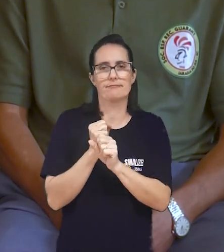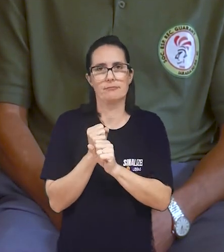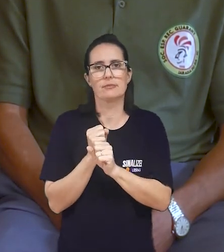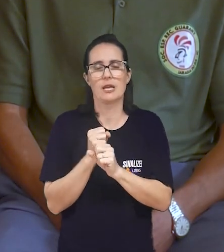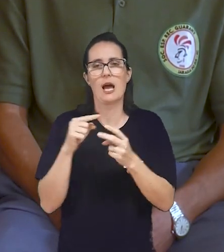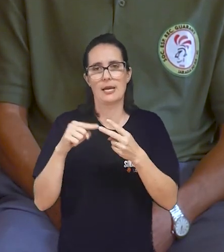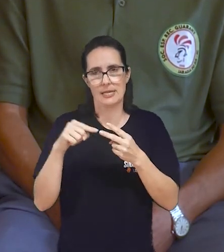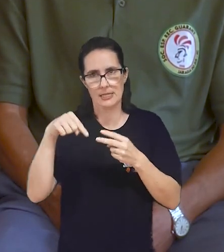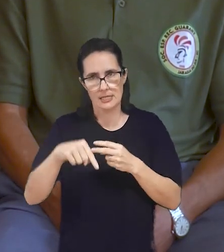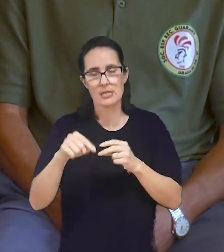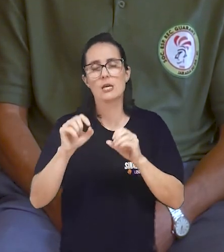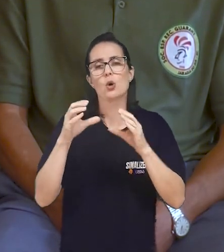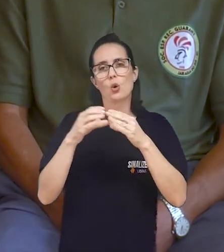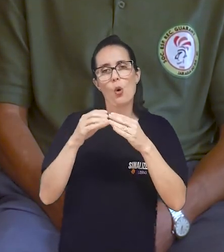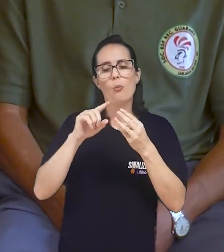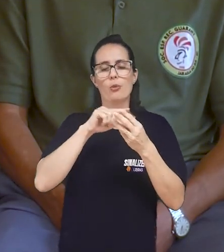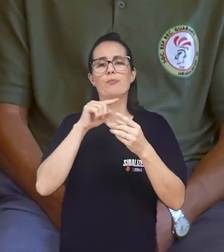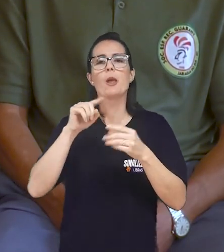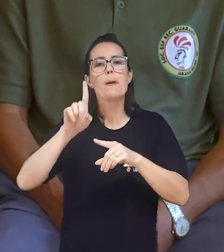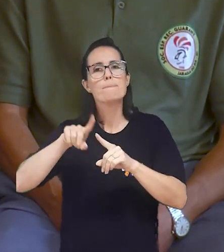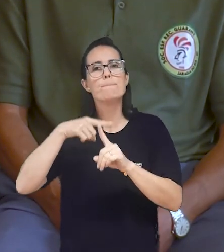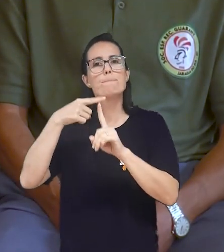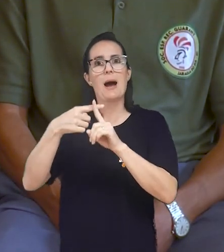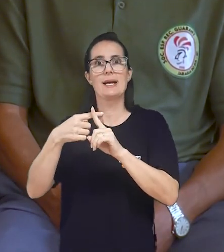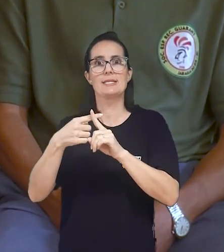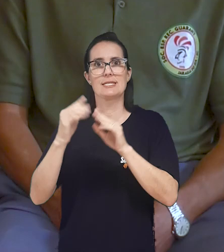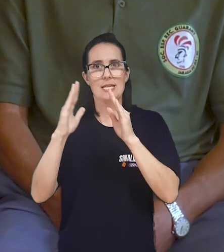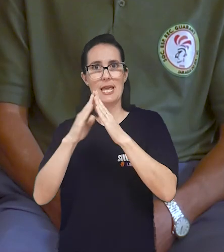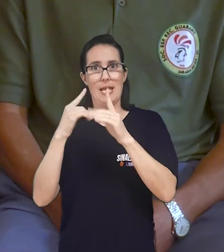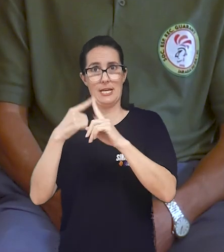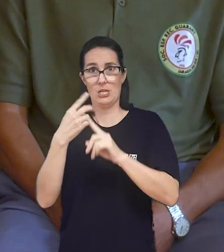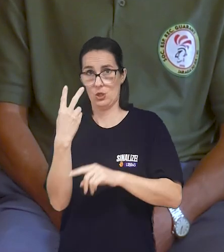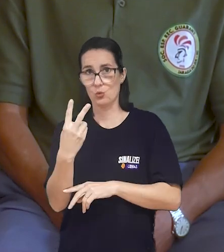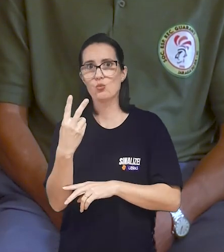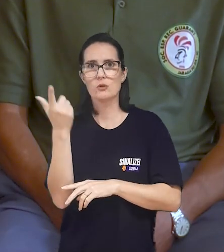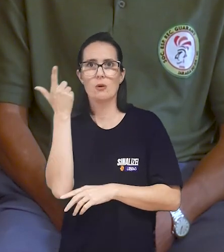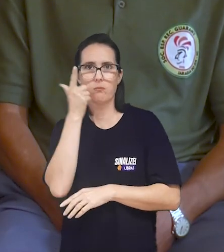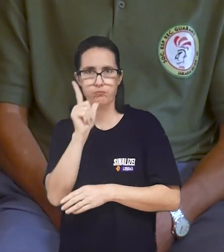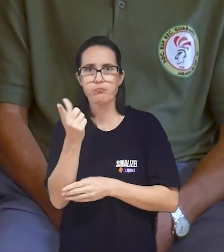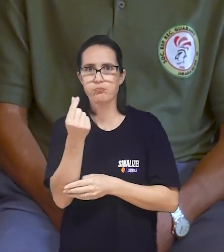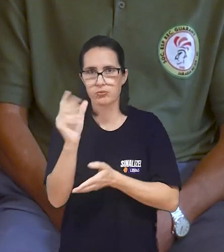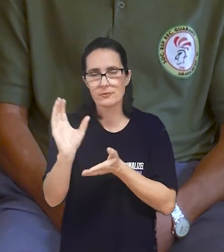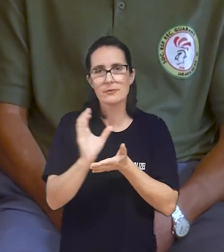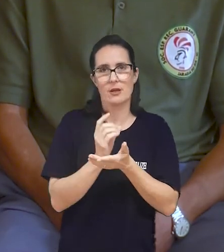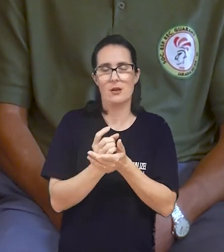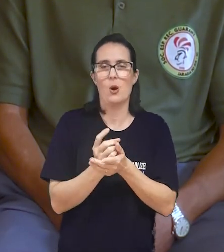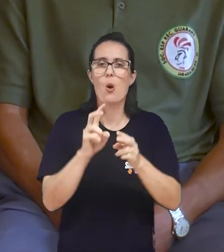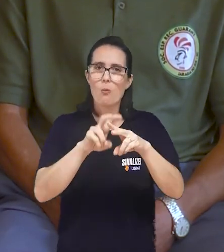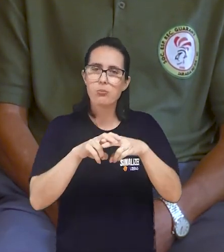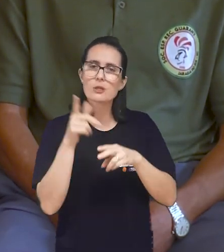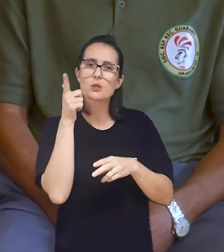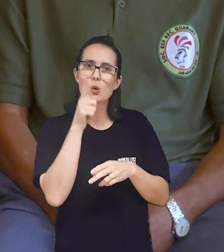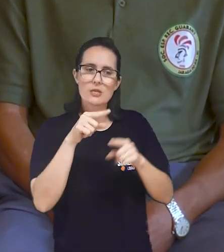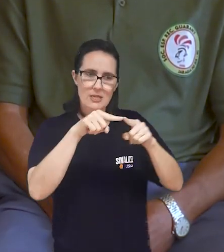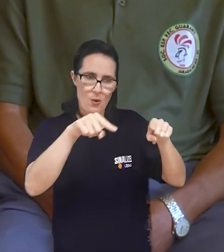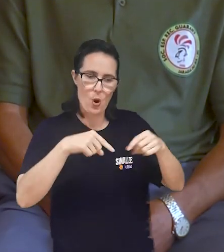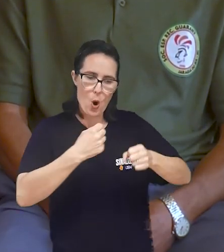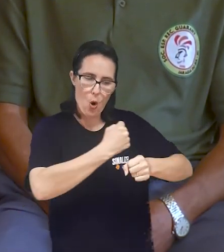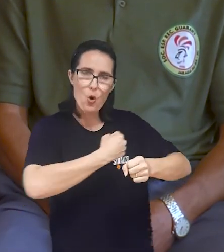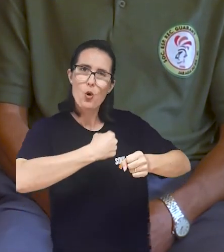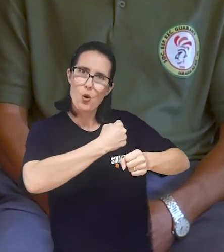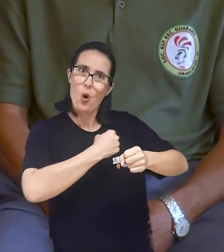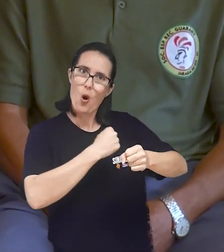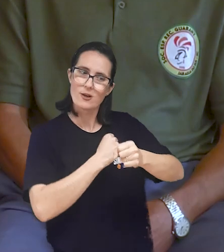do Rio da Luz, as sociedades e mais 2 igrejas receberam. Então foi onde que a gente fez uma reforma na nossa cozinha, que antes a